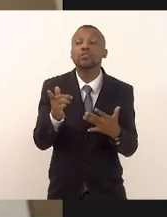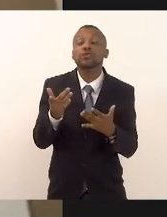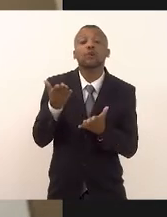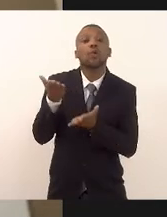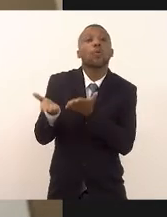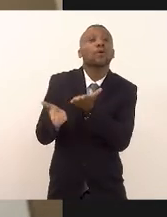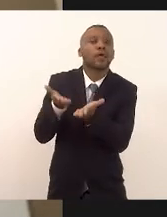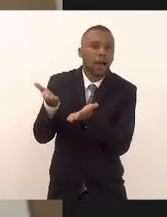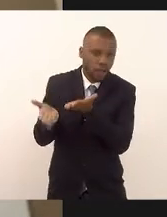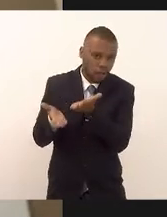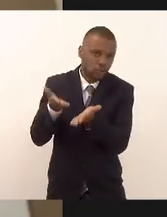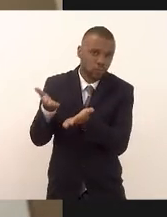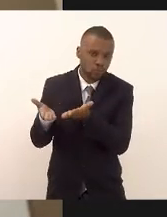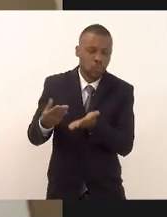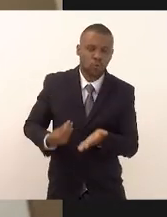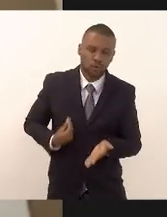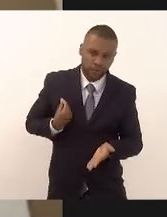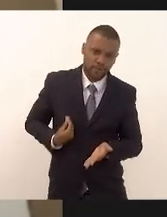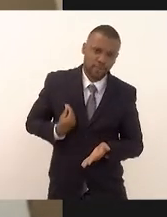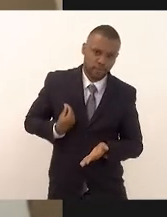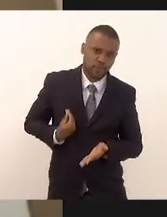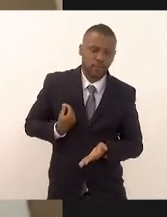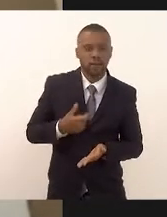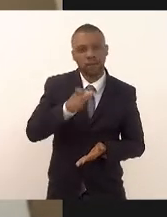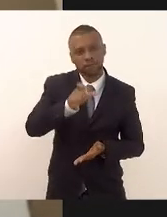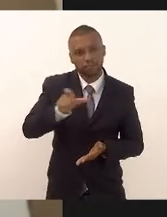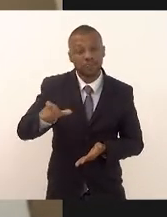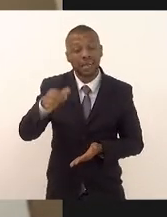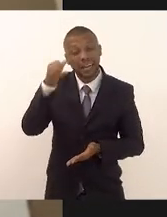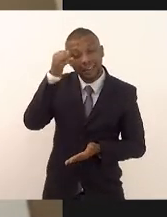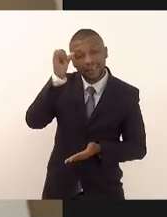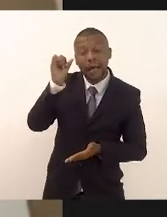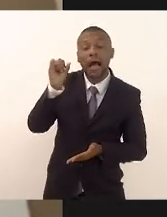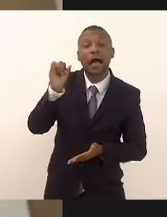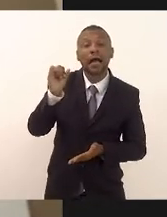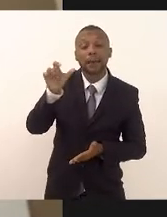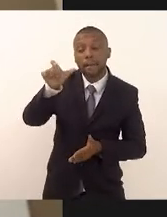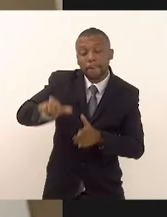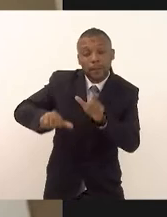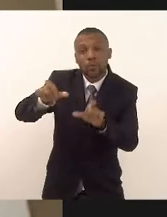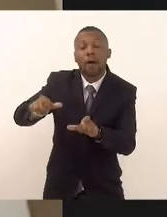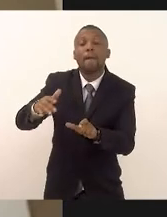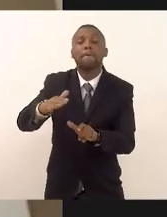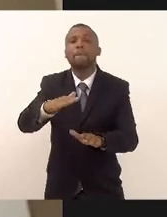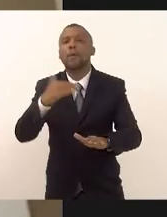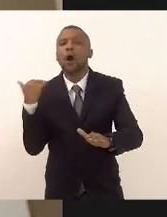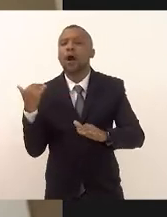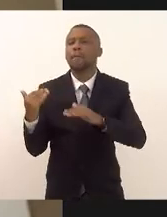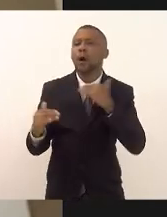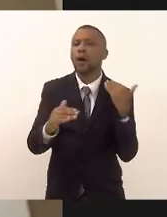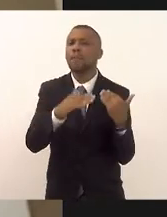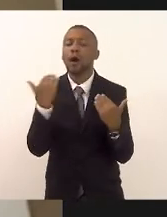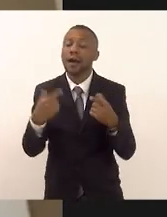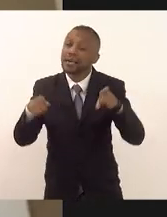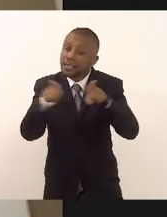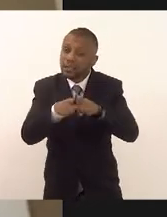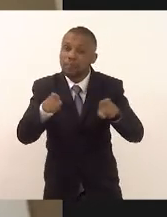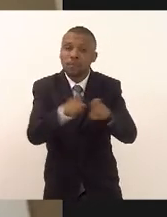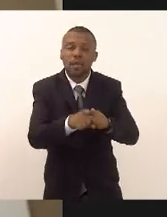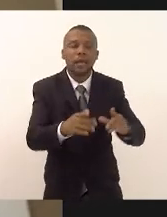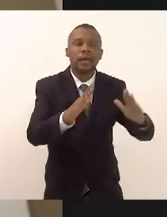cuidado com as vidas, evitar perdas de vidas. perdas materiais também,